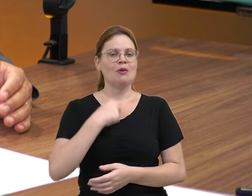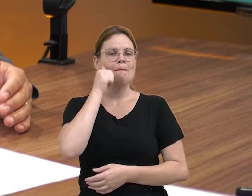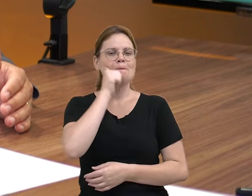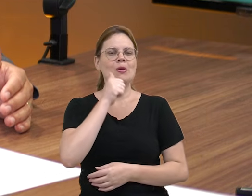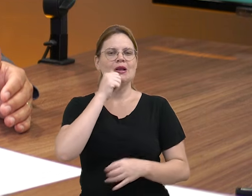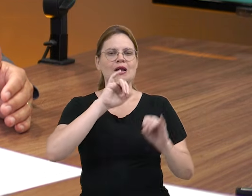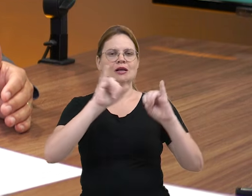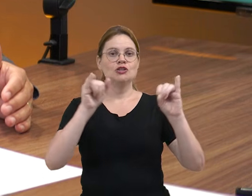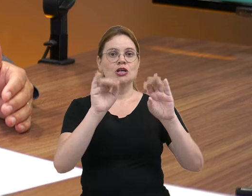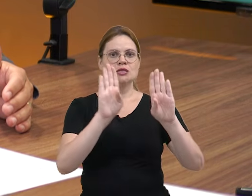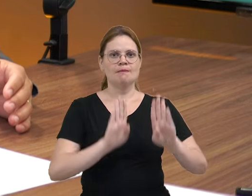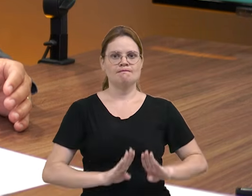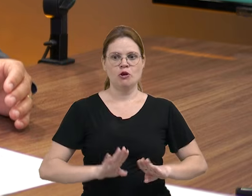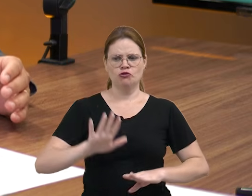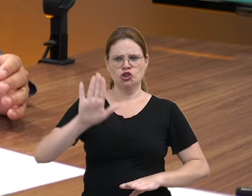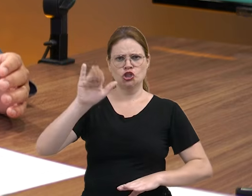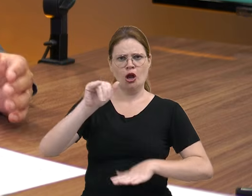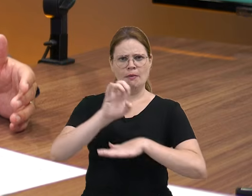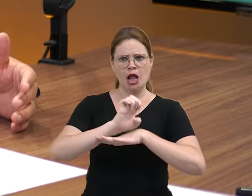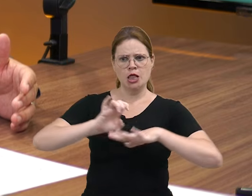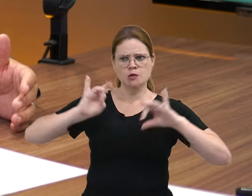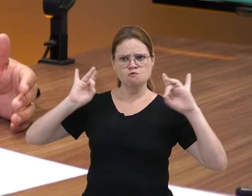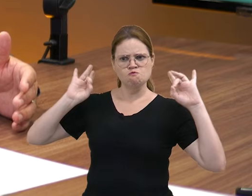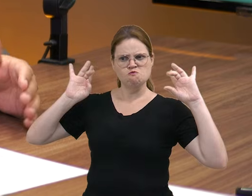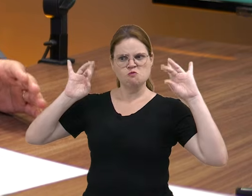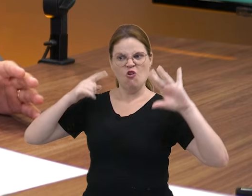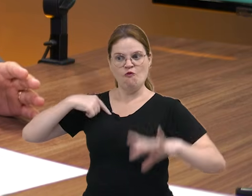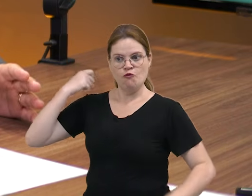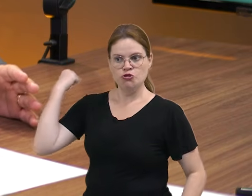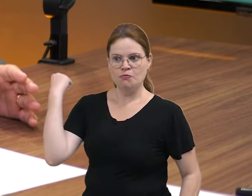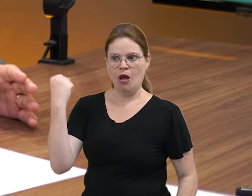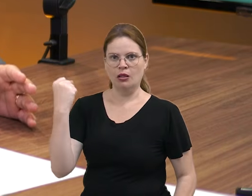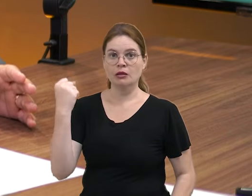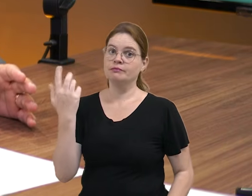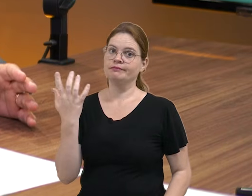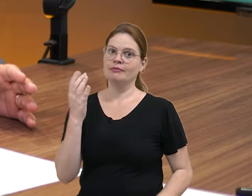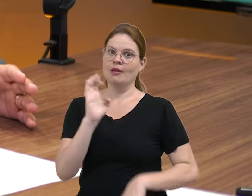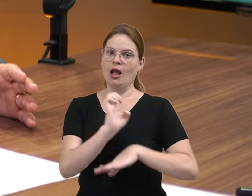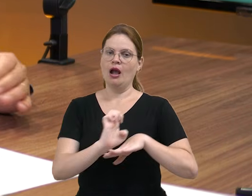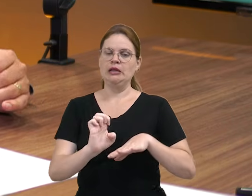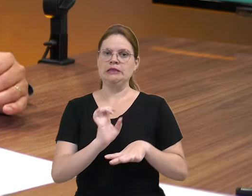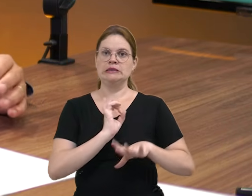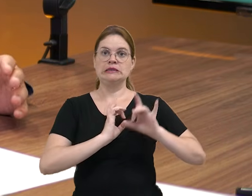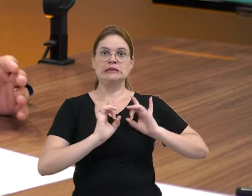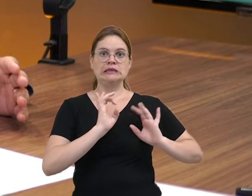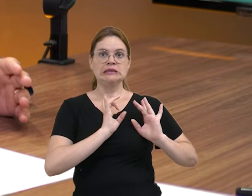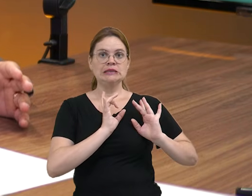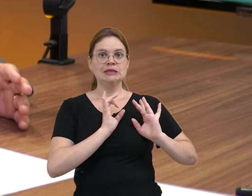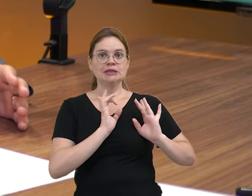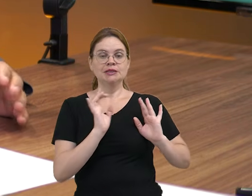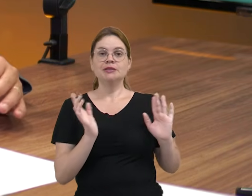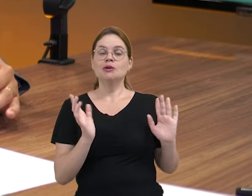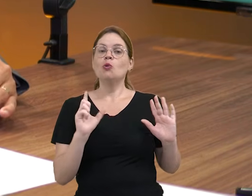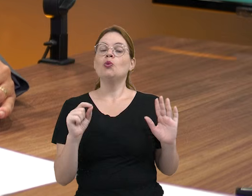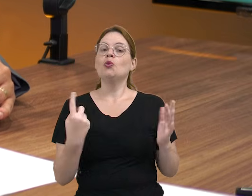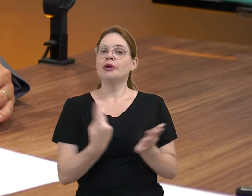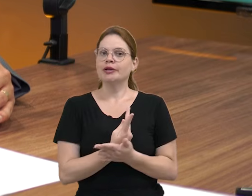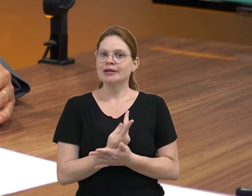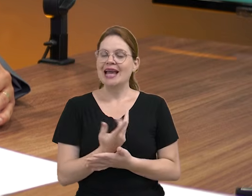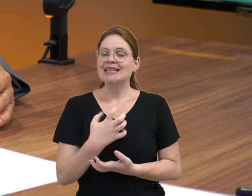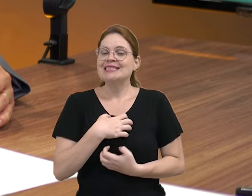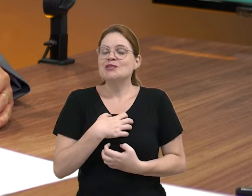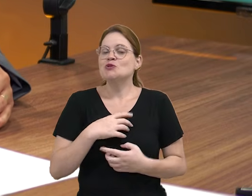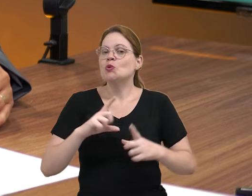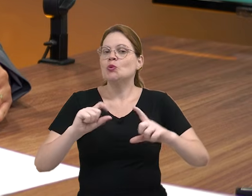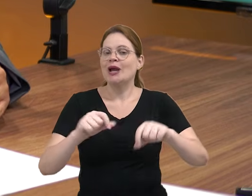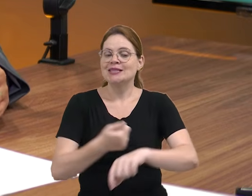era mulher de Acabe, o rei ali, e ela faz a ele, ele sentiu uma emoção. O medo veio. E